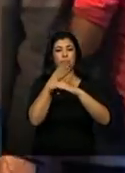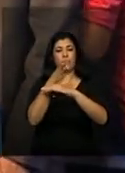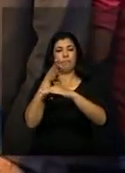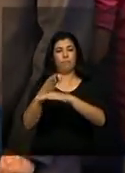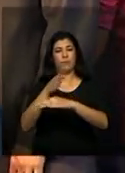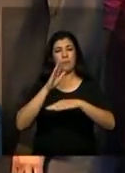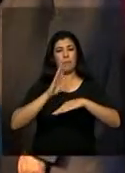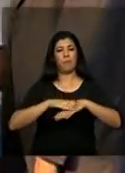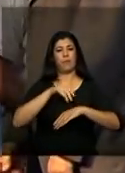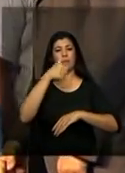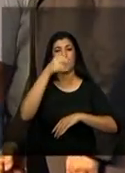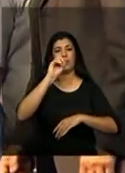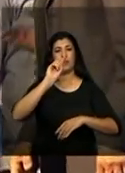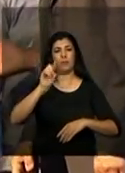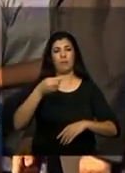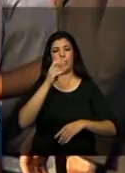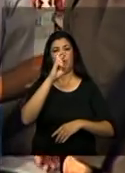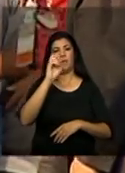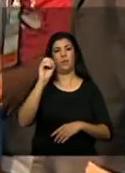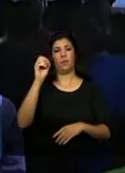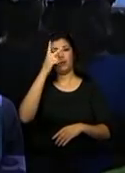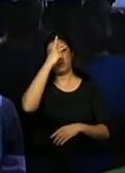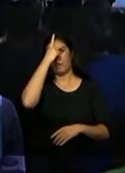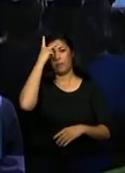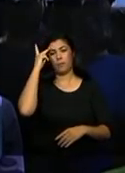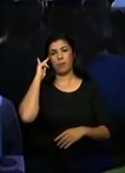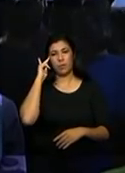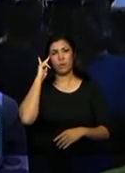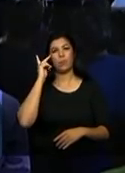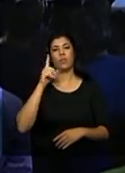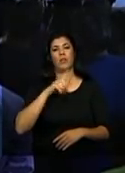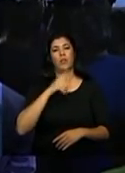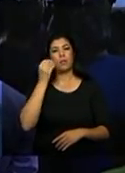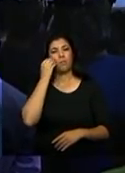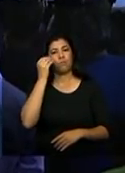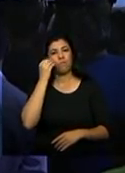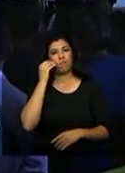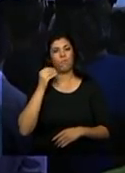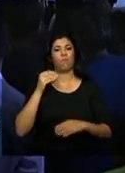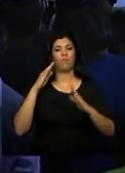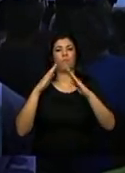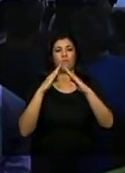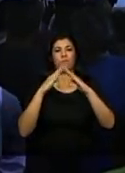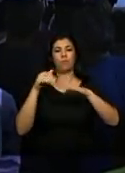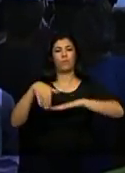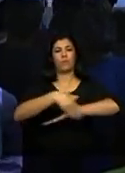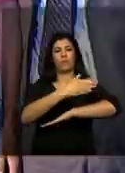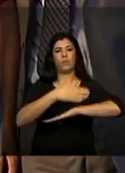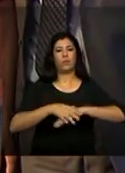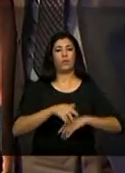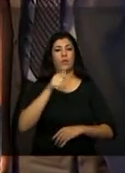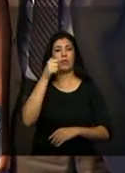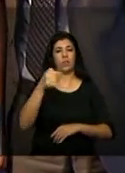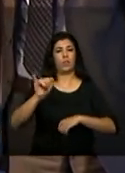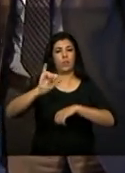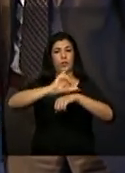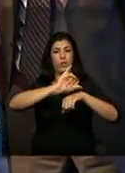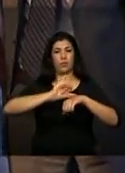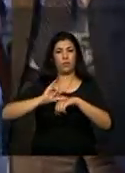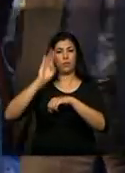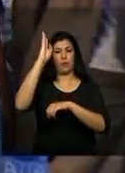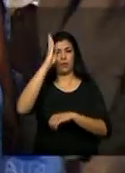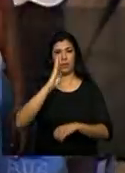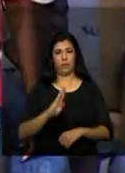de 10.500 pessoas em situação de rua em 7 capitais